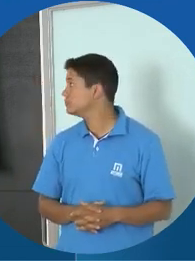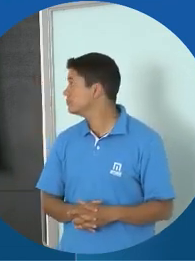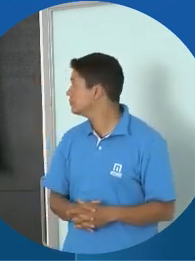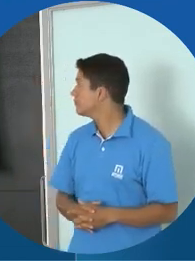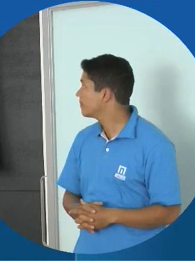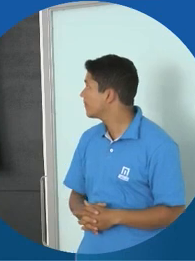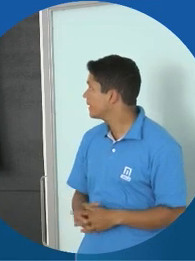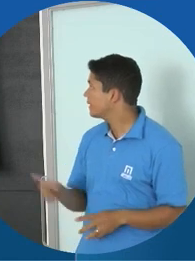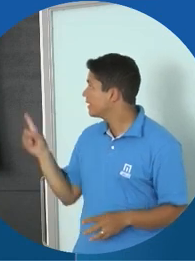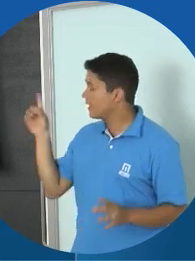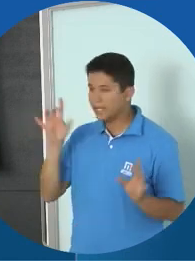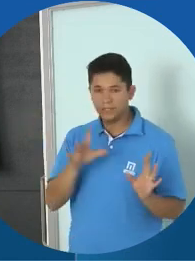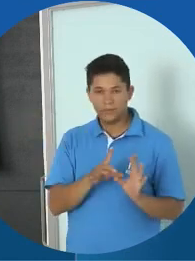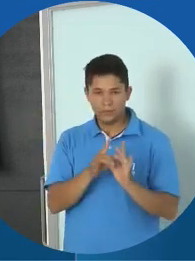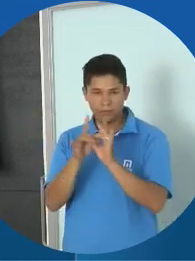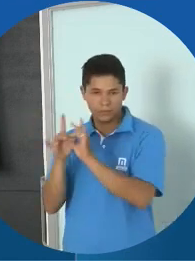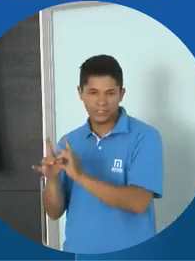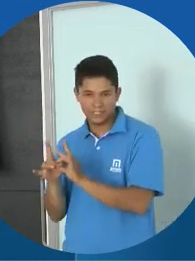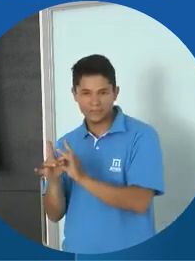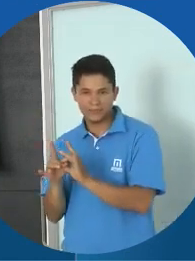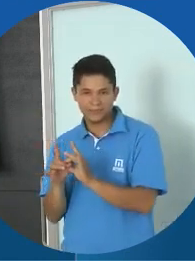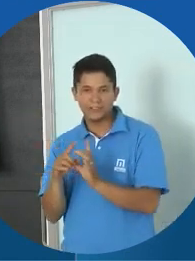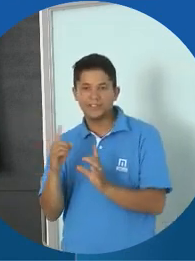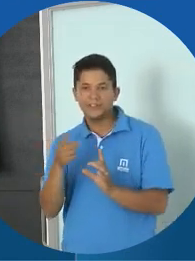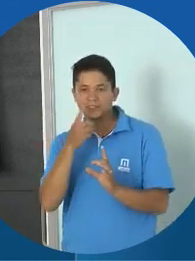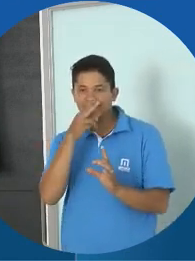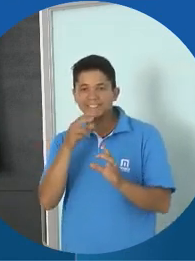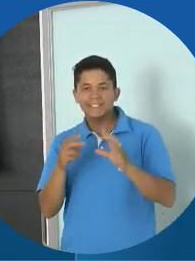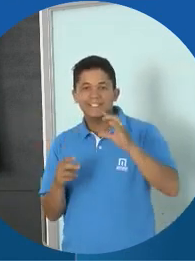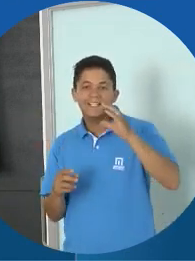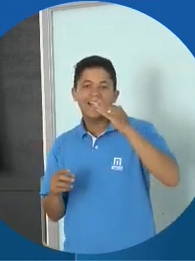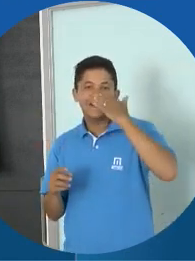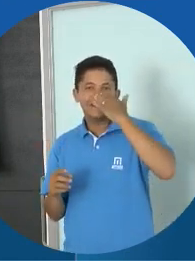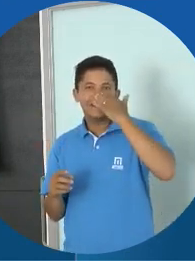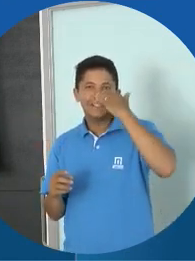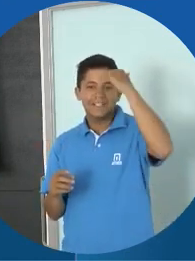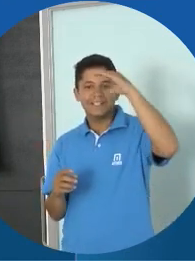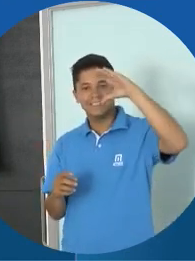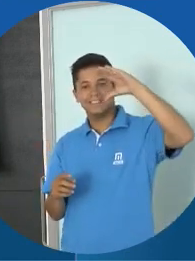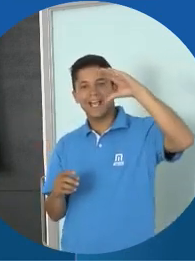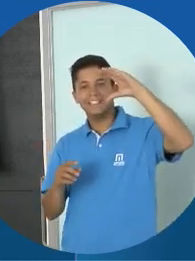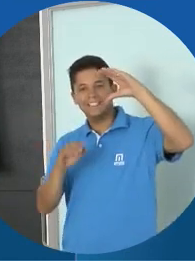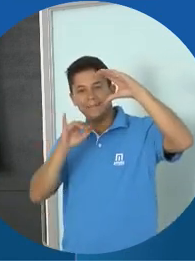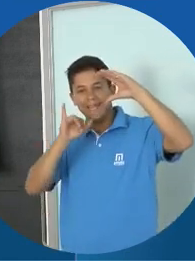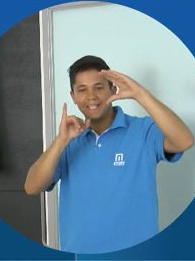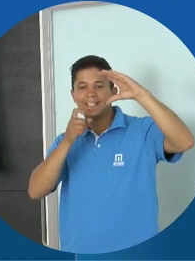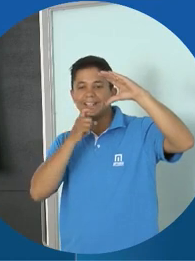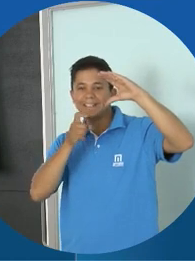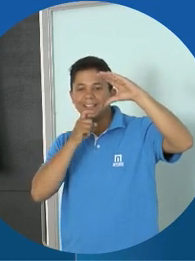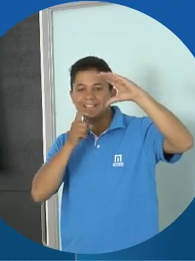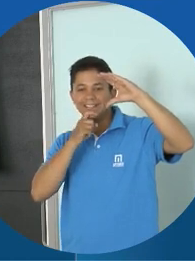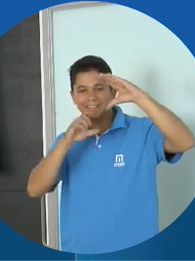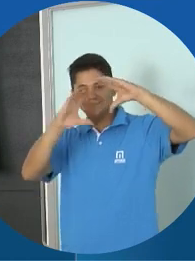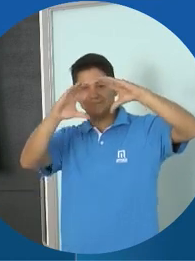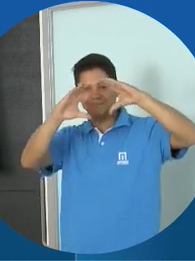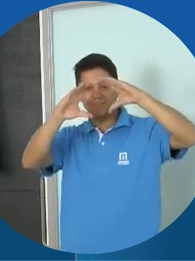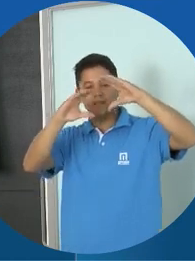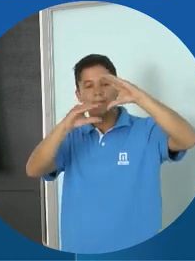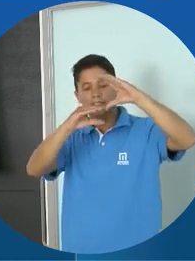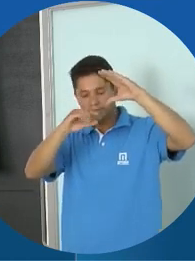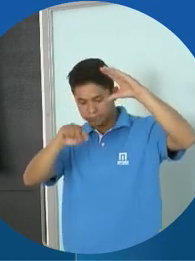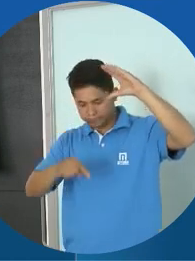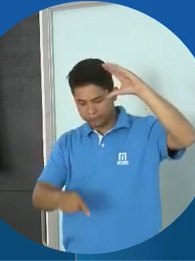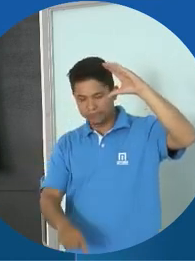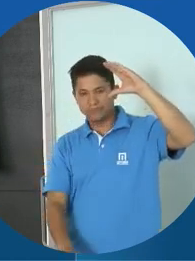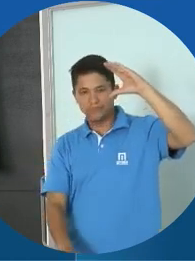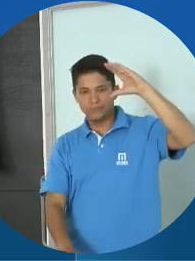Depois desse contexto, a gente consegue perceber que é só a ponta do iceberg, porque a gente nota as situações